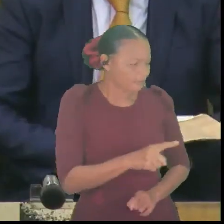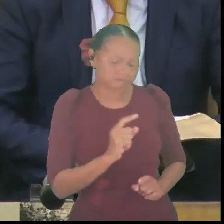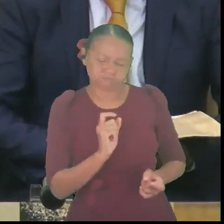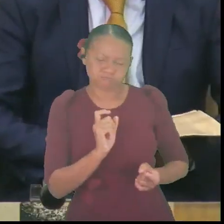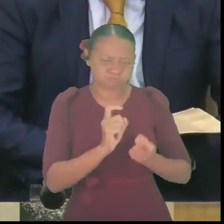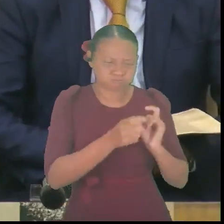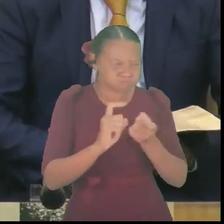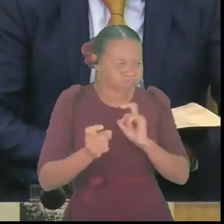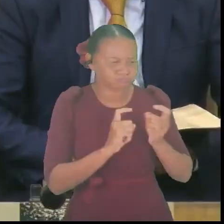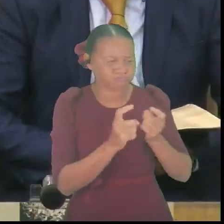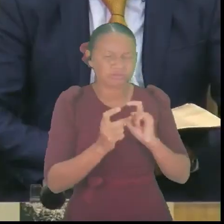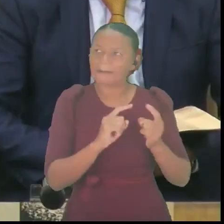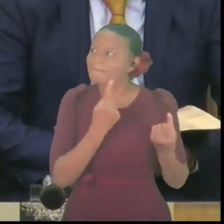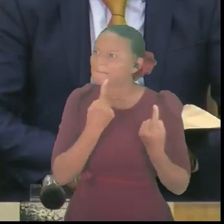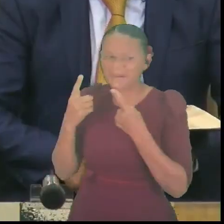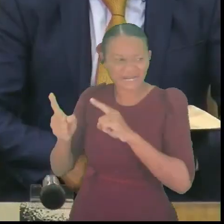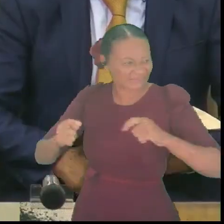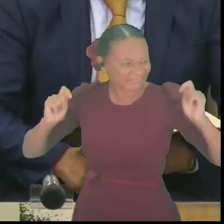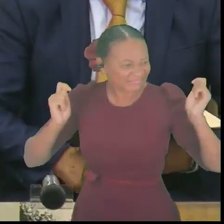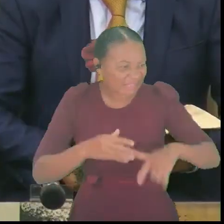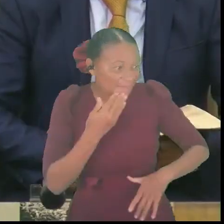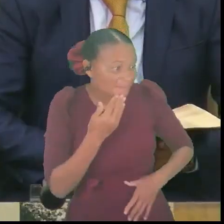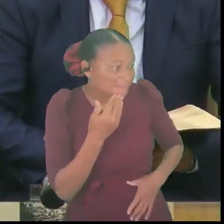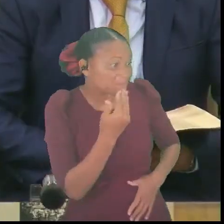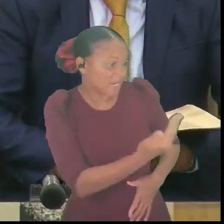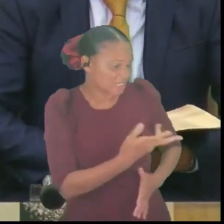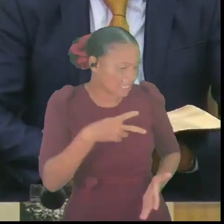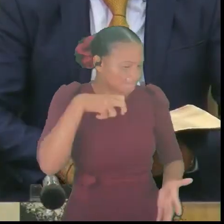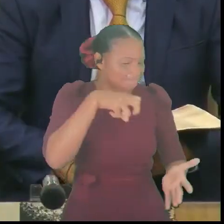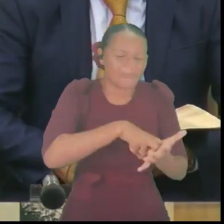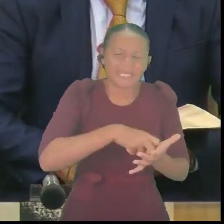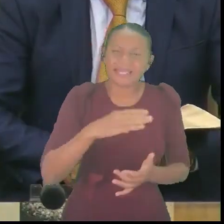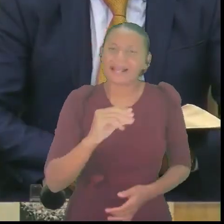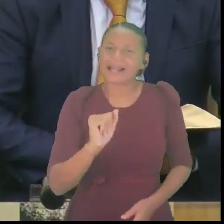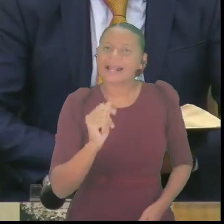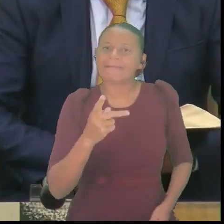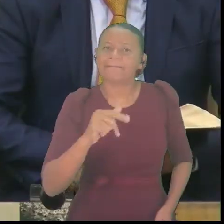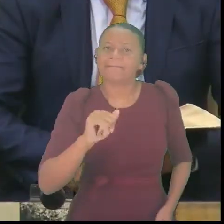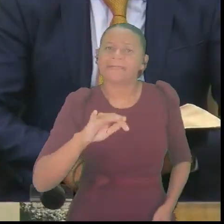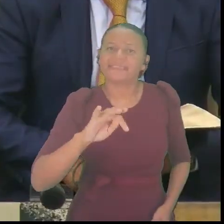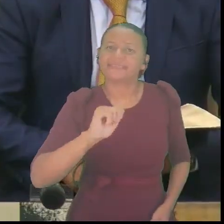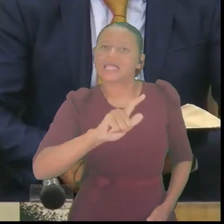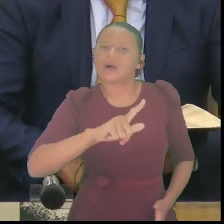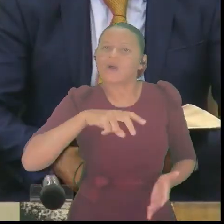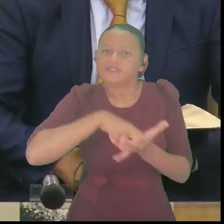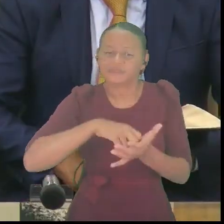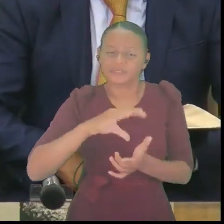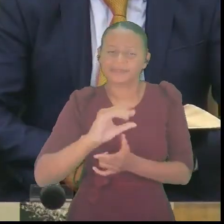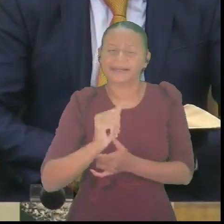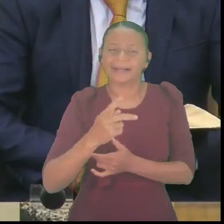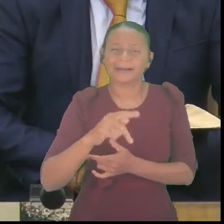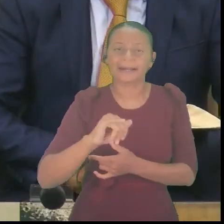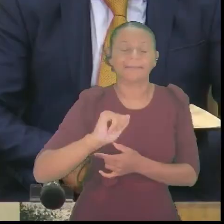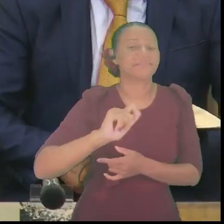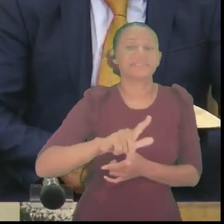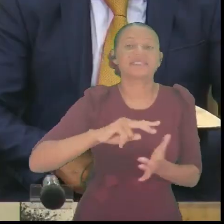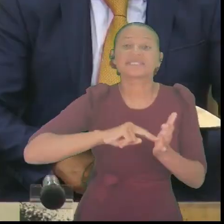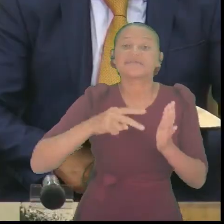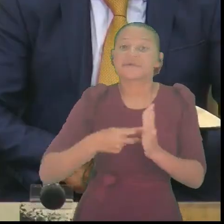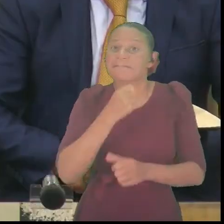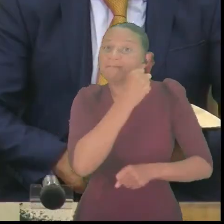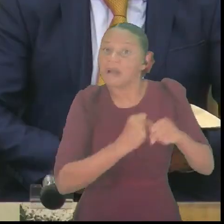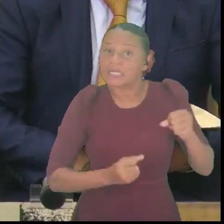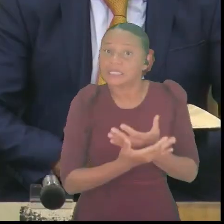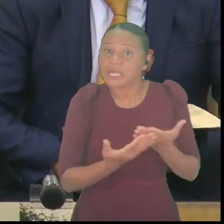que com blasfêmia poderia pedir uma pena capital. Em Israel, a pena capital, que era a pena de morte, ela era